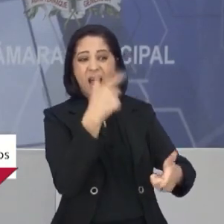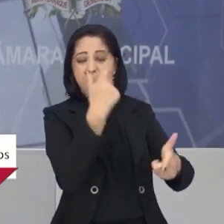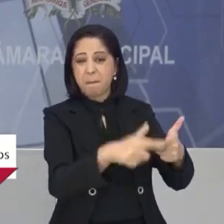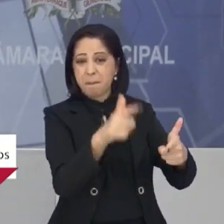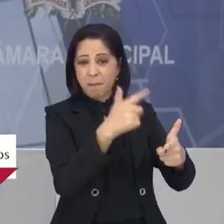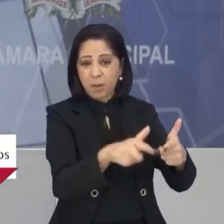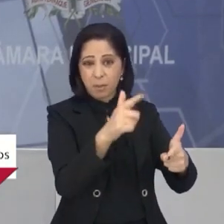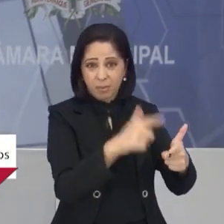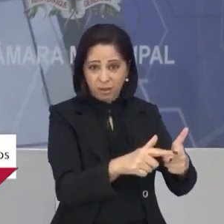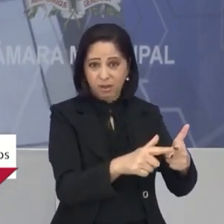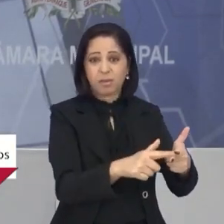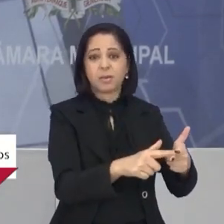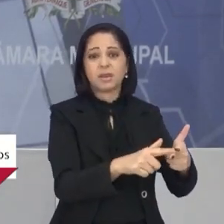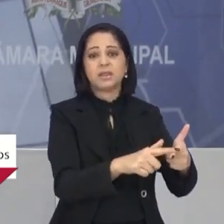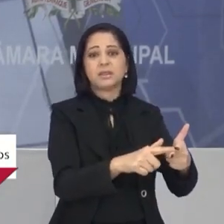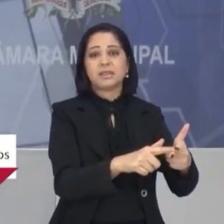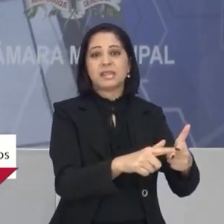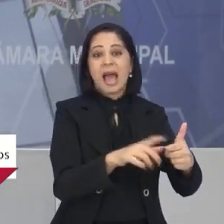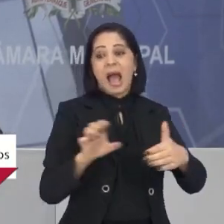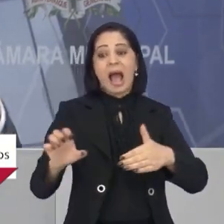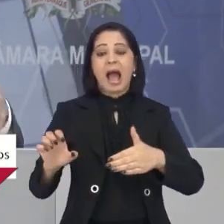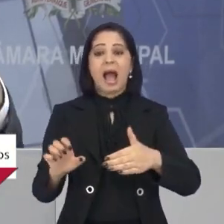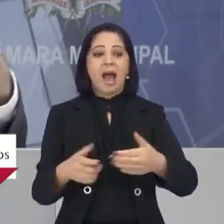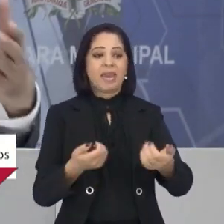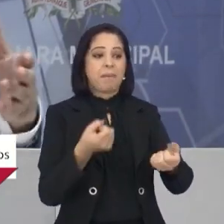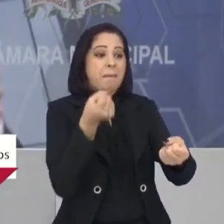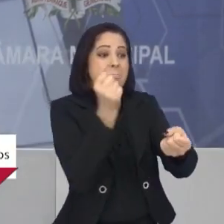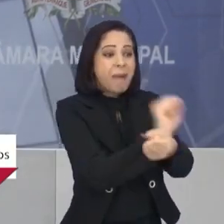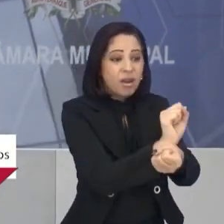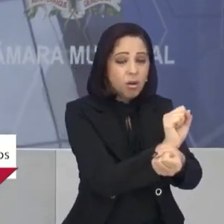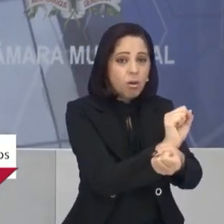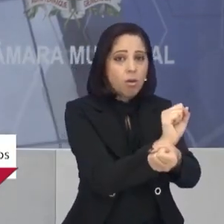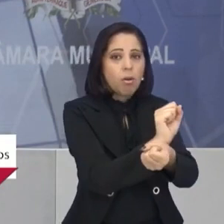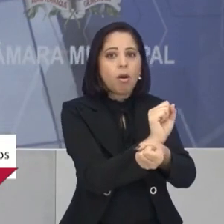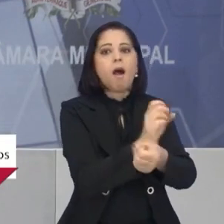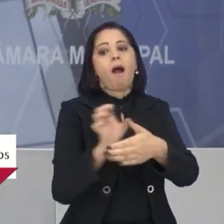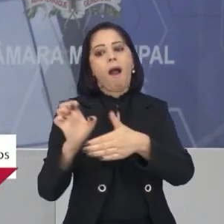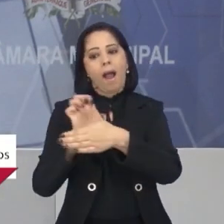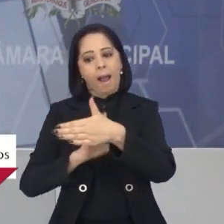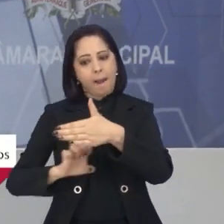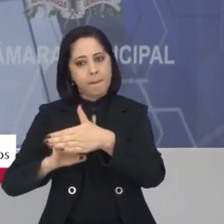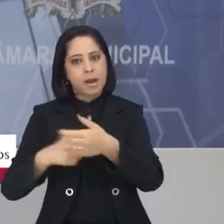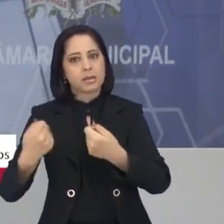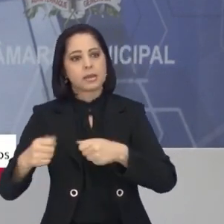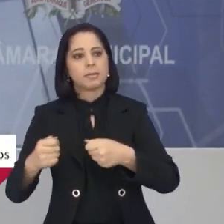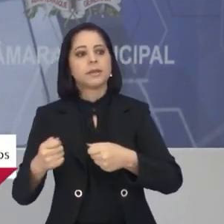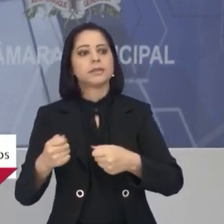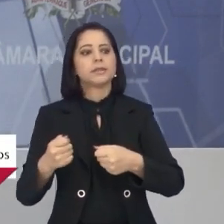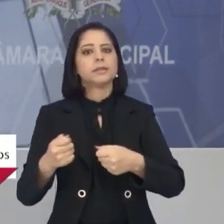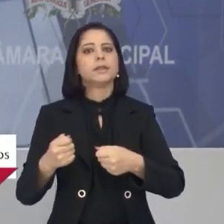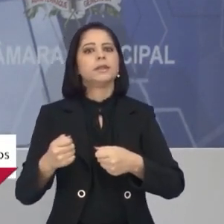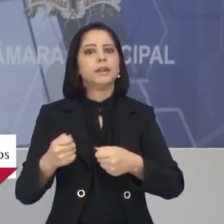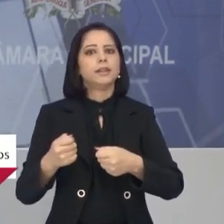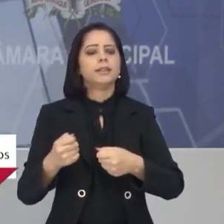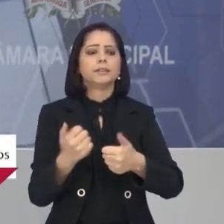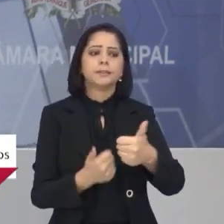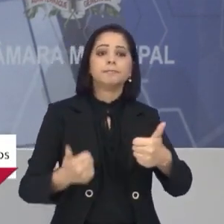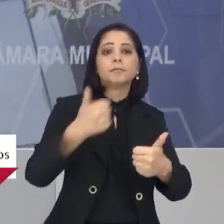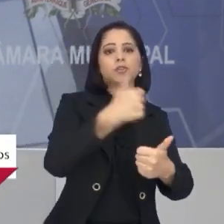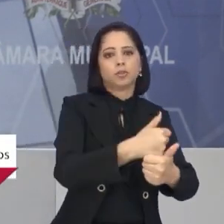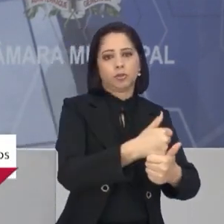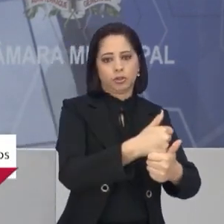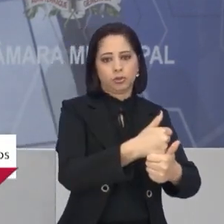ela vai ter que retomar essa obra vai ter que contratar uma empresa e então é é um aspecto que a gente vai ter de de paralização de